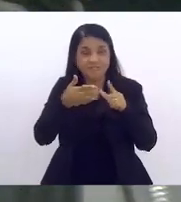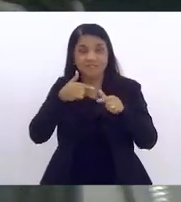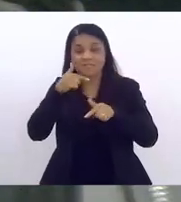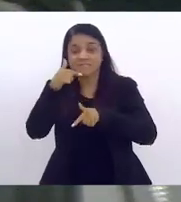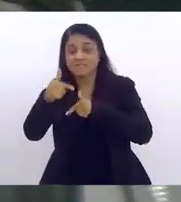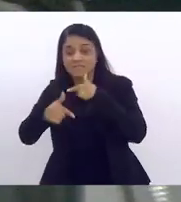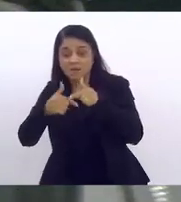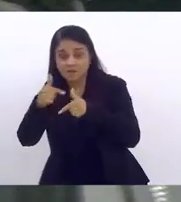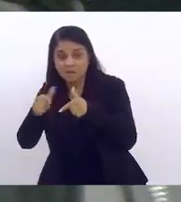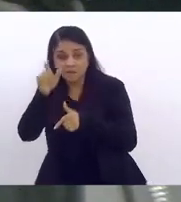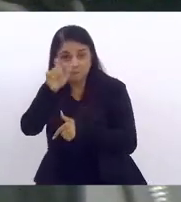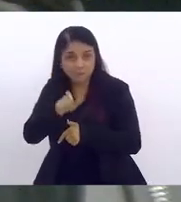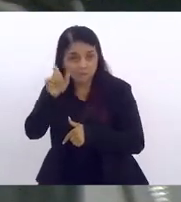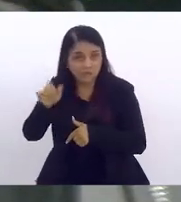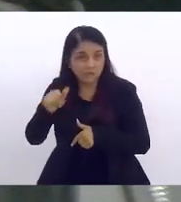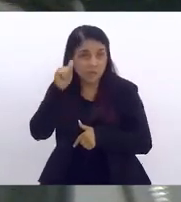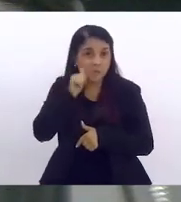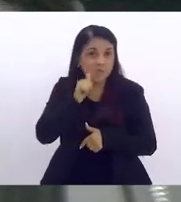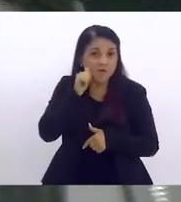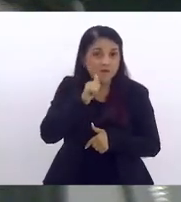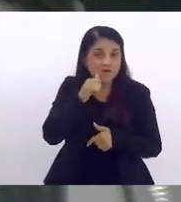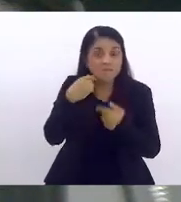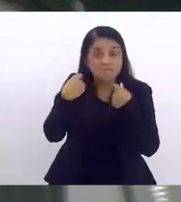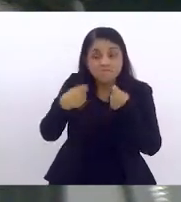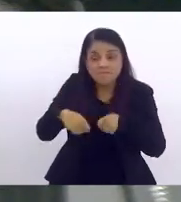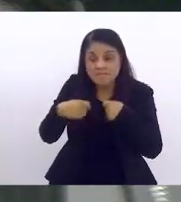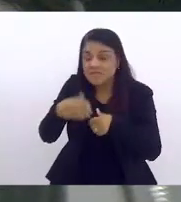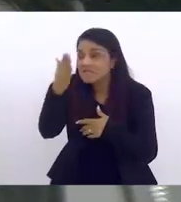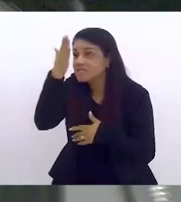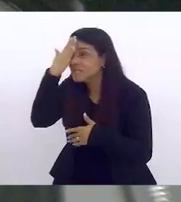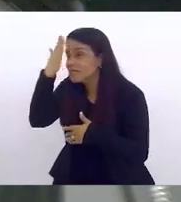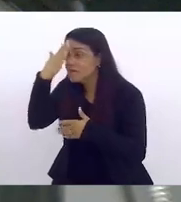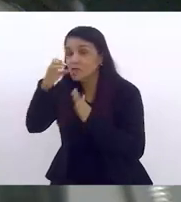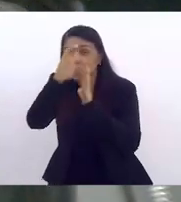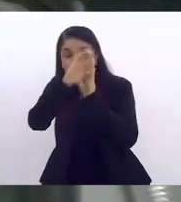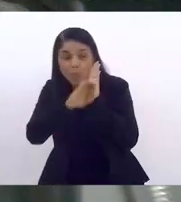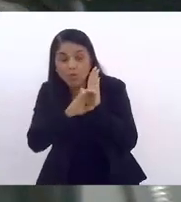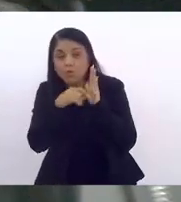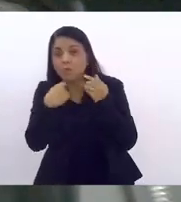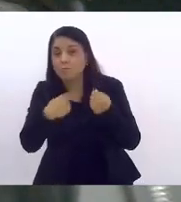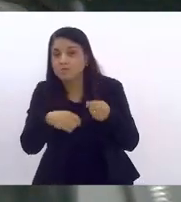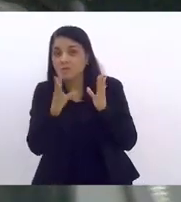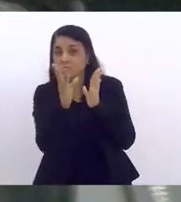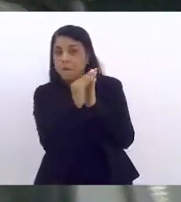as trabalhadoras que vão dizer assim, a gente precisa saber disso, isso tem que estar no currículo. E a gente